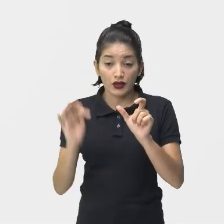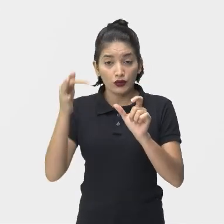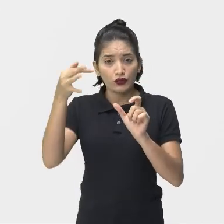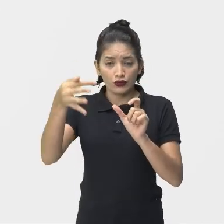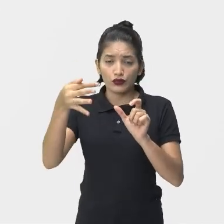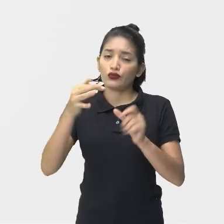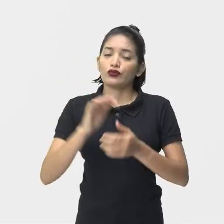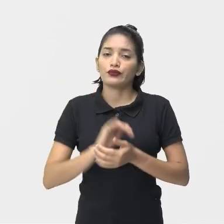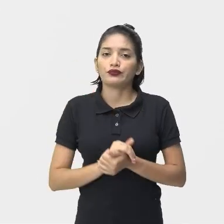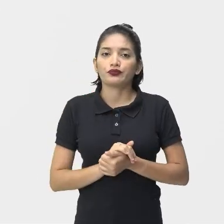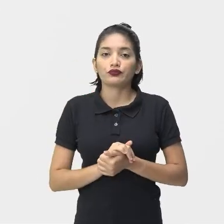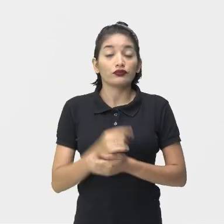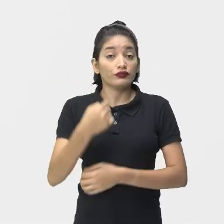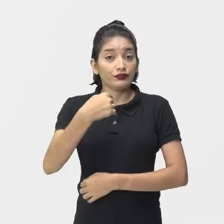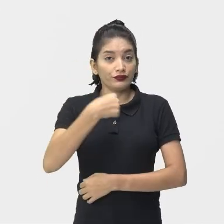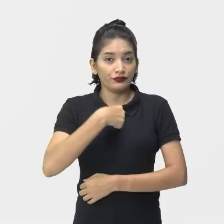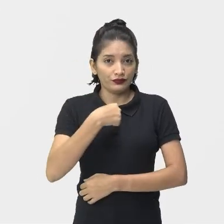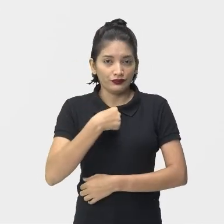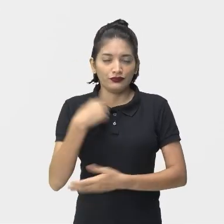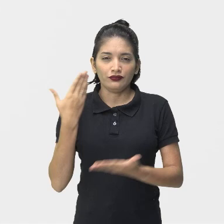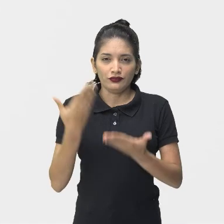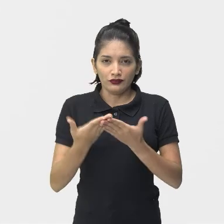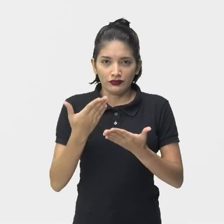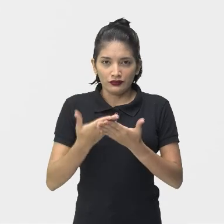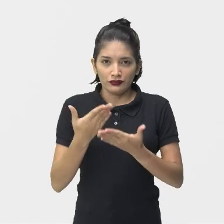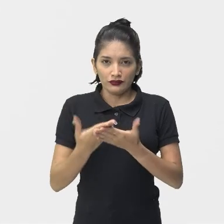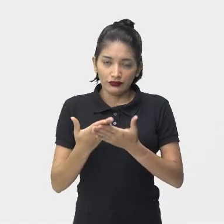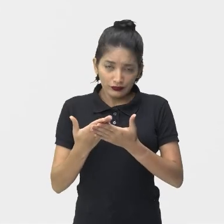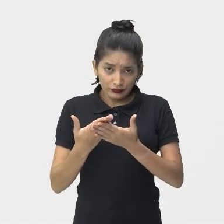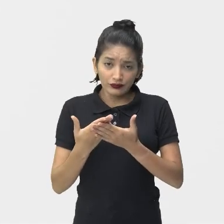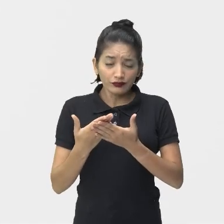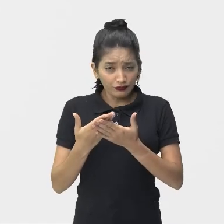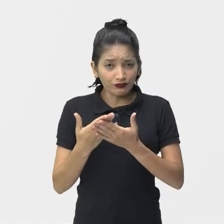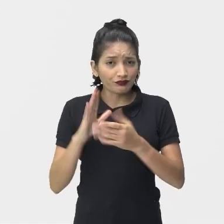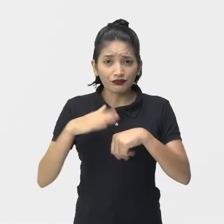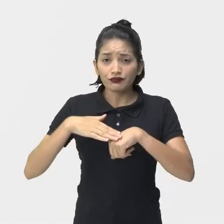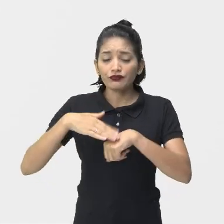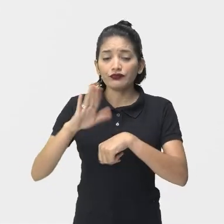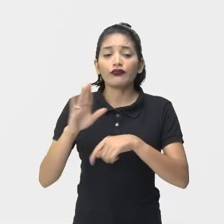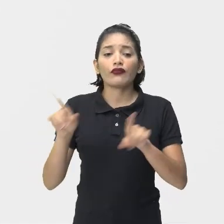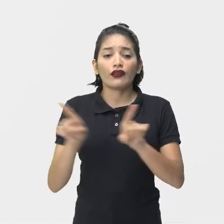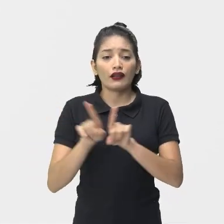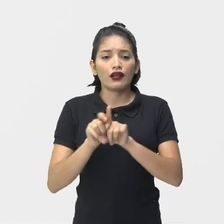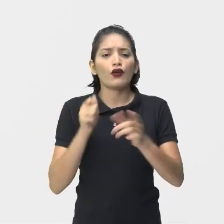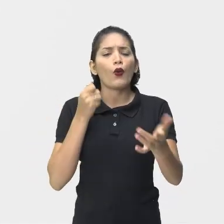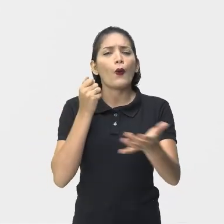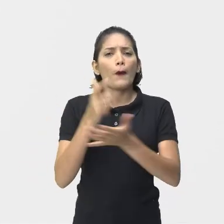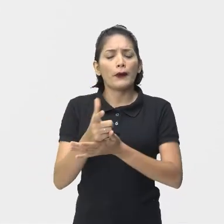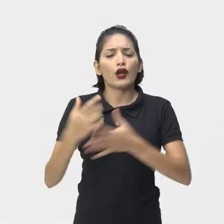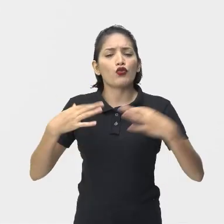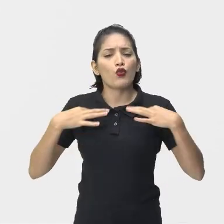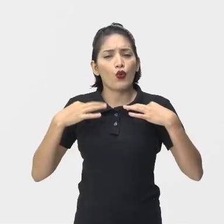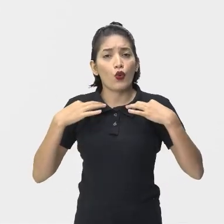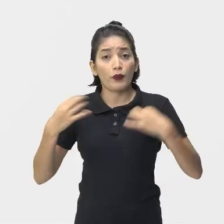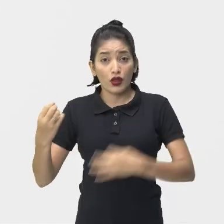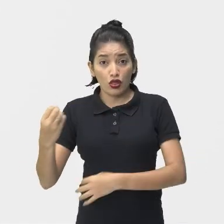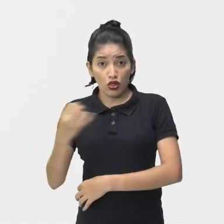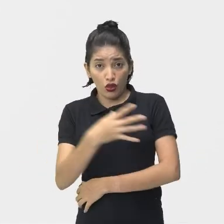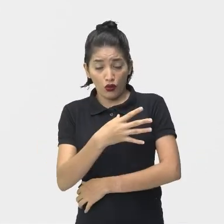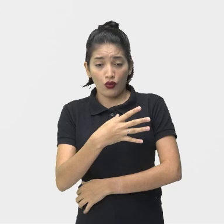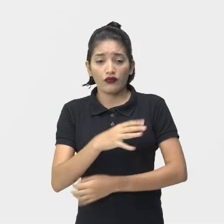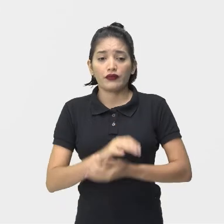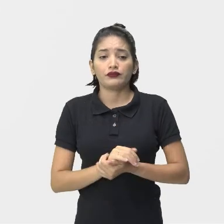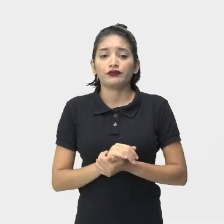futuro, estou falando que eu estudarei mais, né? Comprarei umas roupas novas, olha só, o